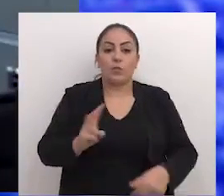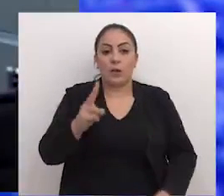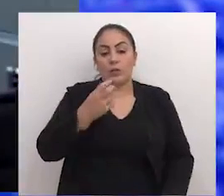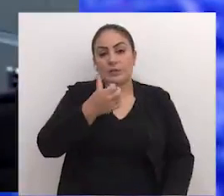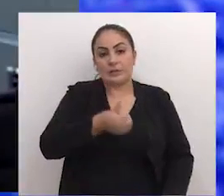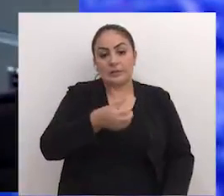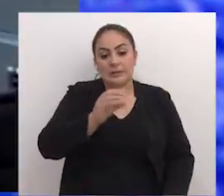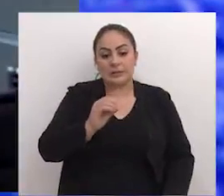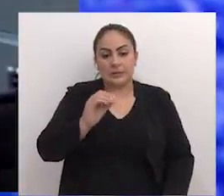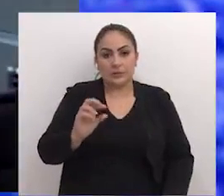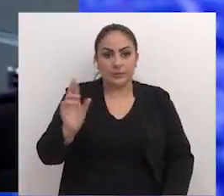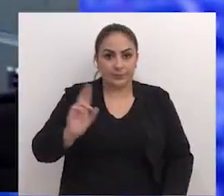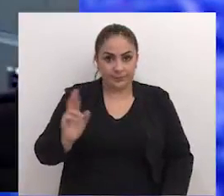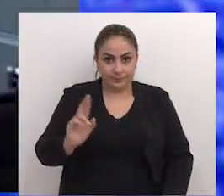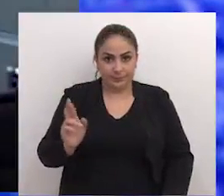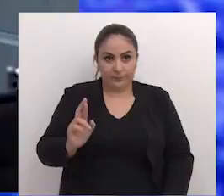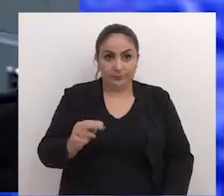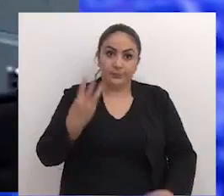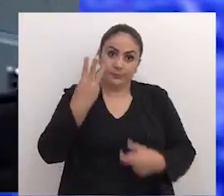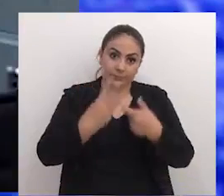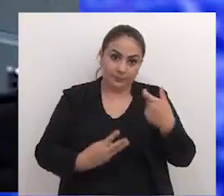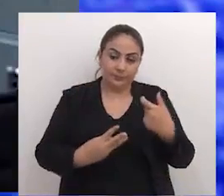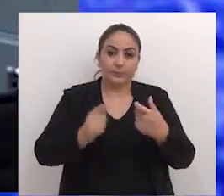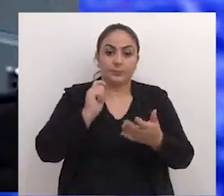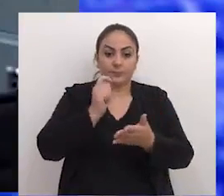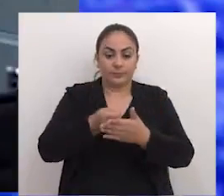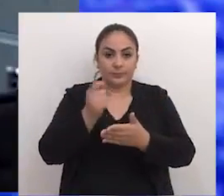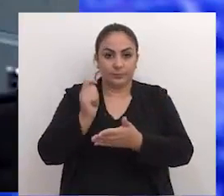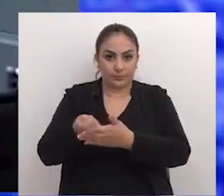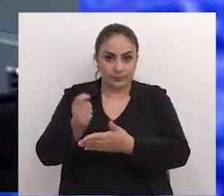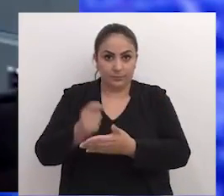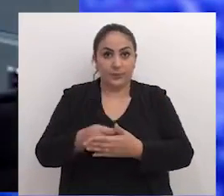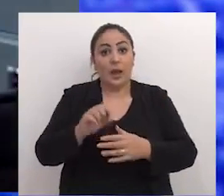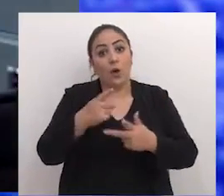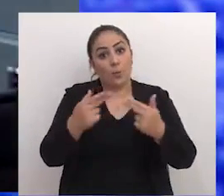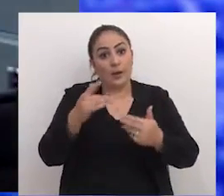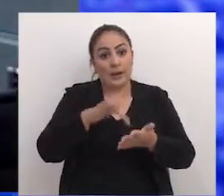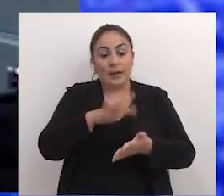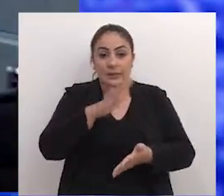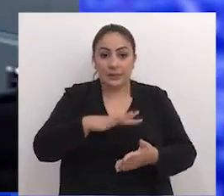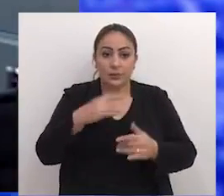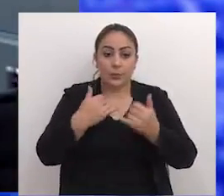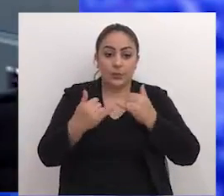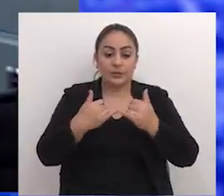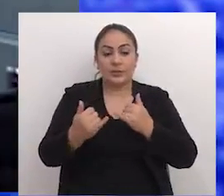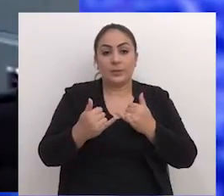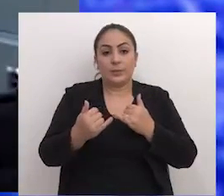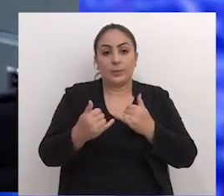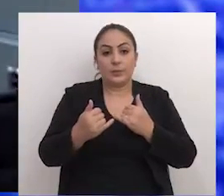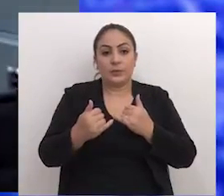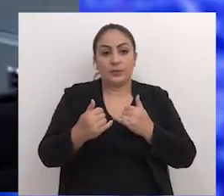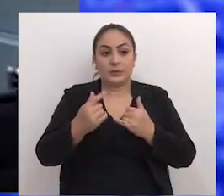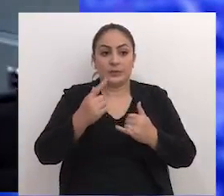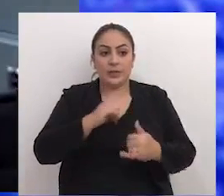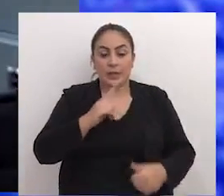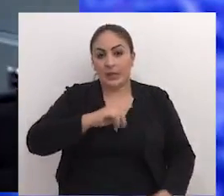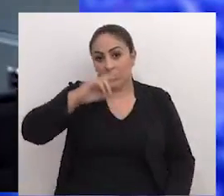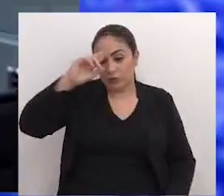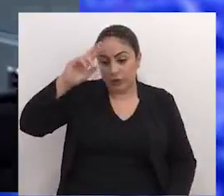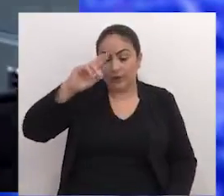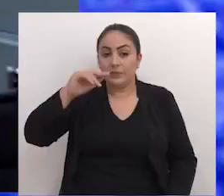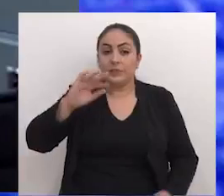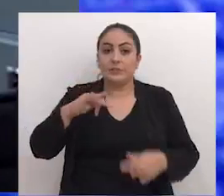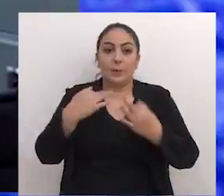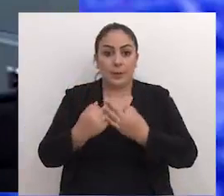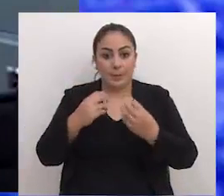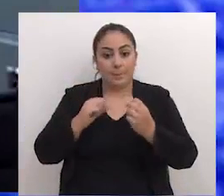valor de R$600 por 3 meses, será pago. Em algumas situações, por exemplo, a mãe solteira, que é chefe de